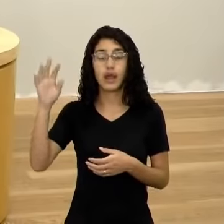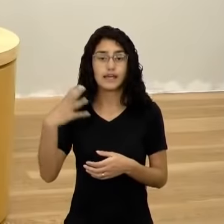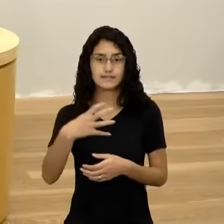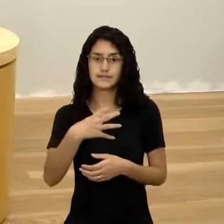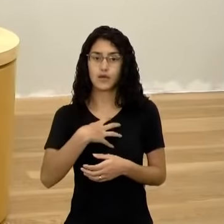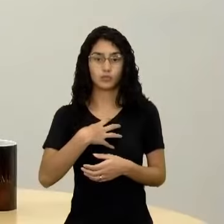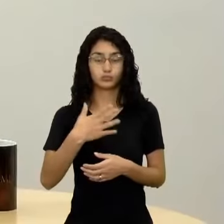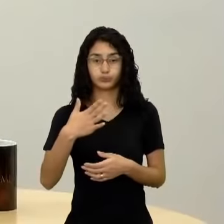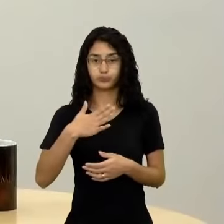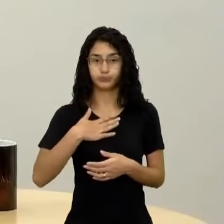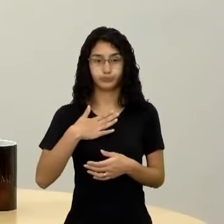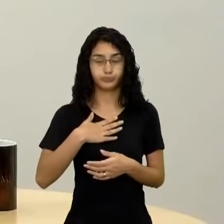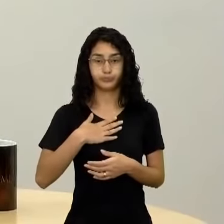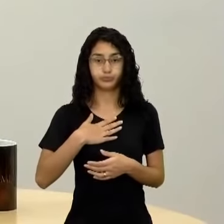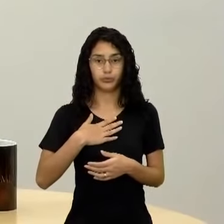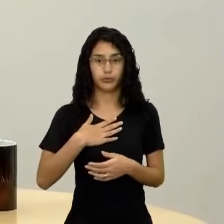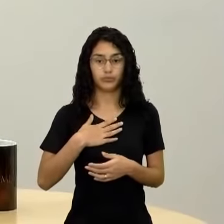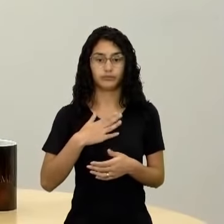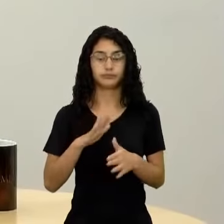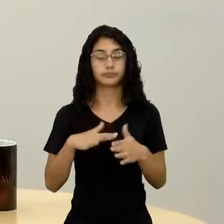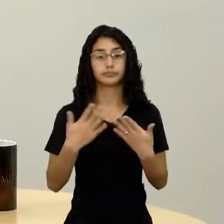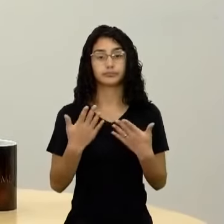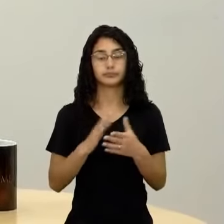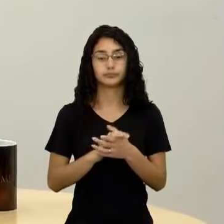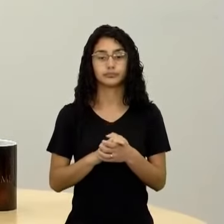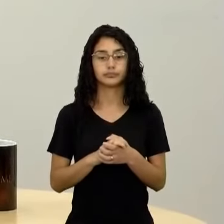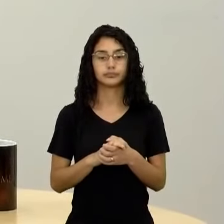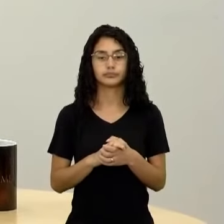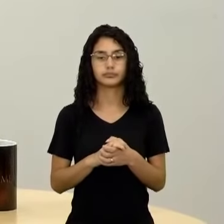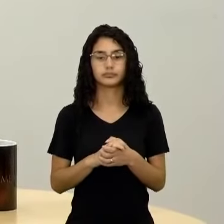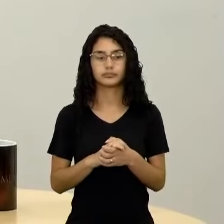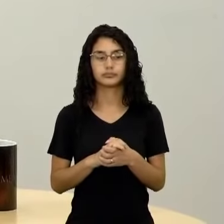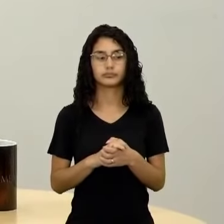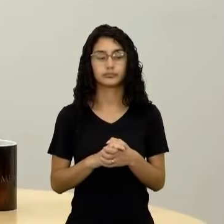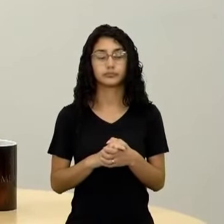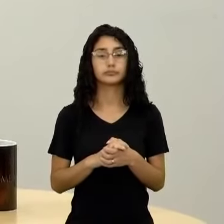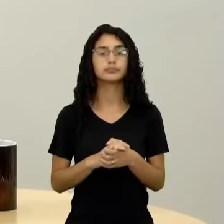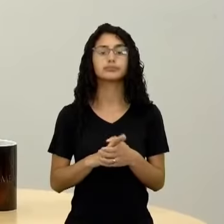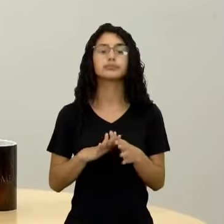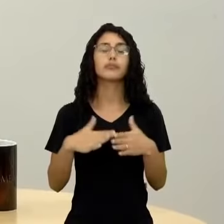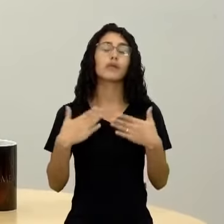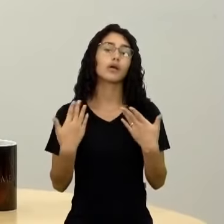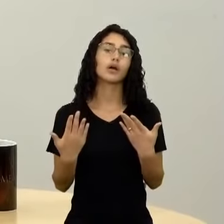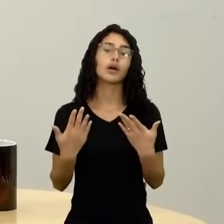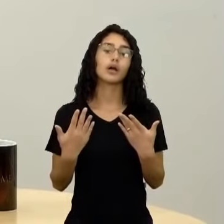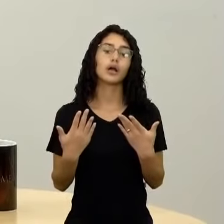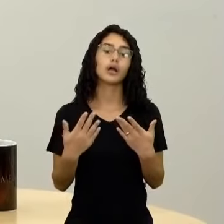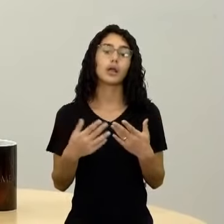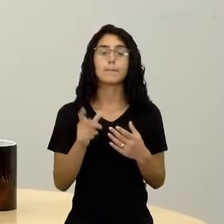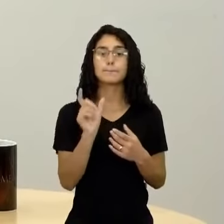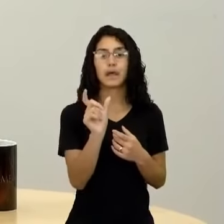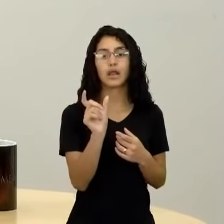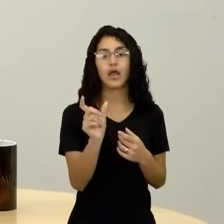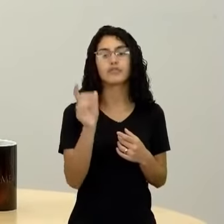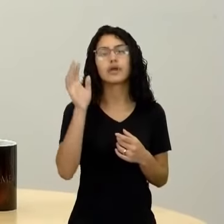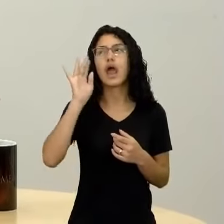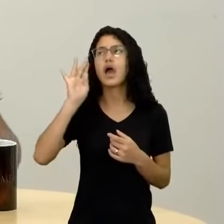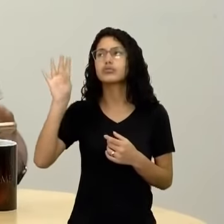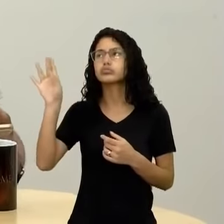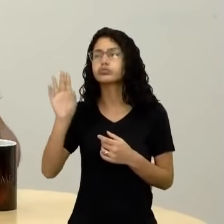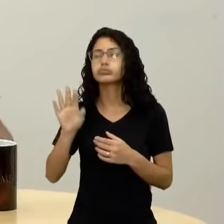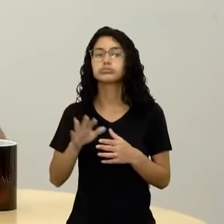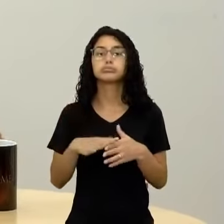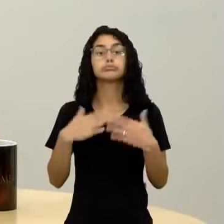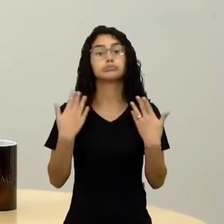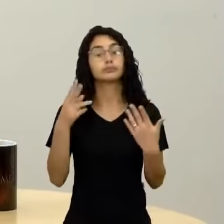é seu então você por exemplo tá lá Dom Quixote e o Sancho Pança é óbvio que só essa palavra prancha lembra alguma coisa